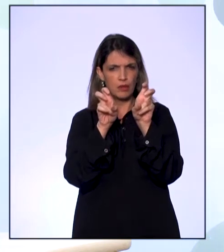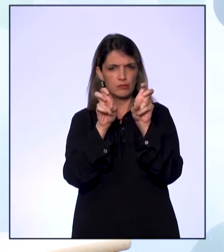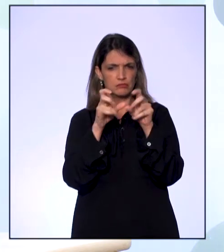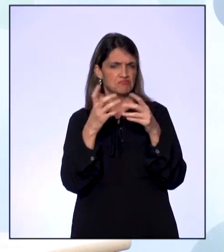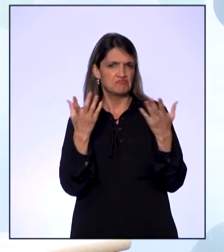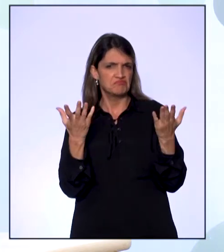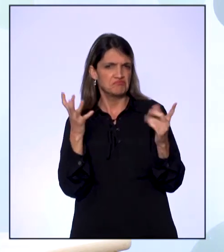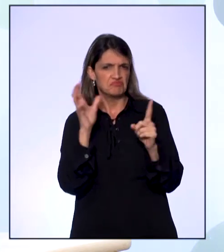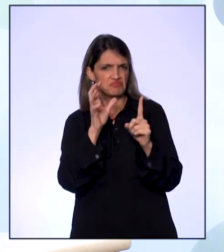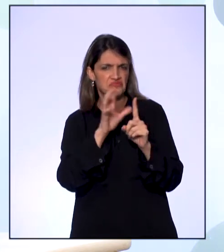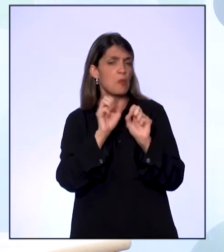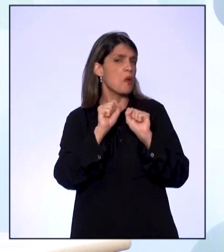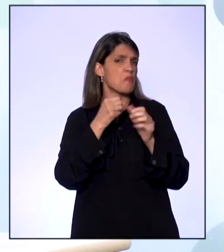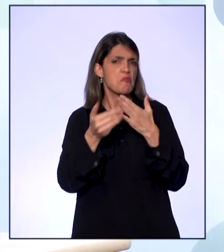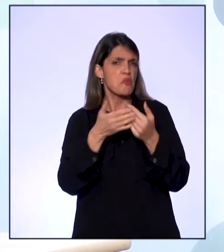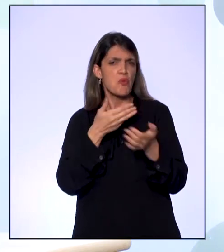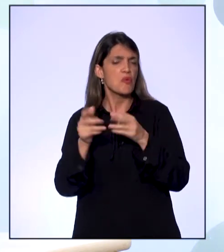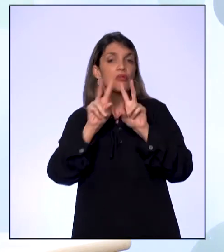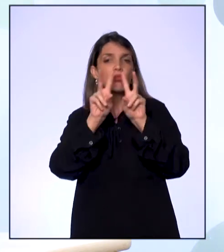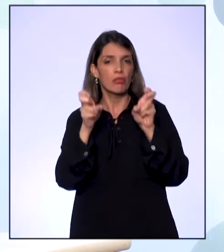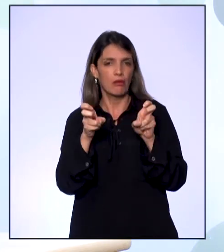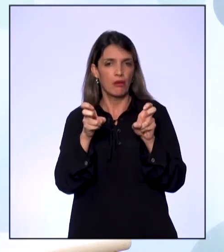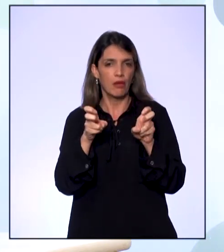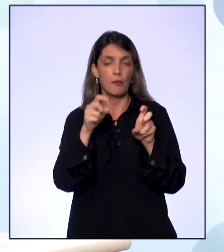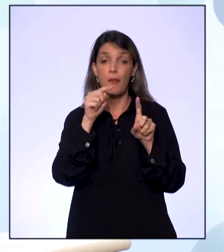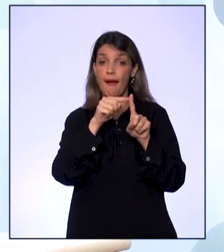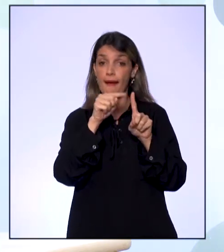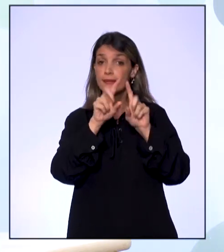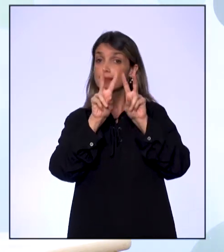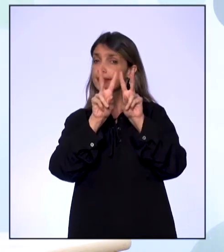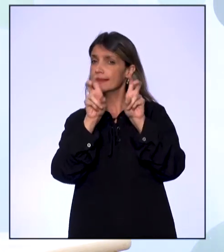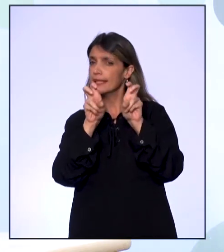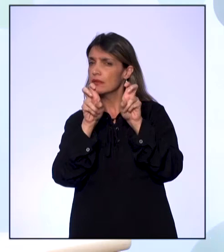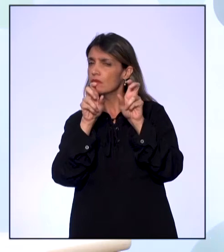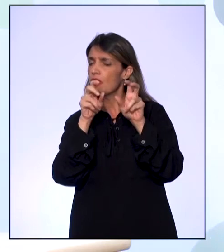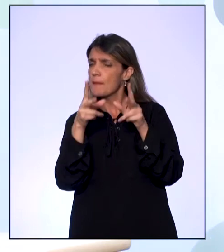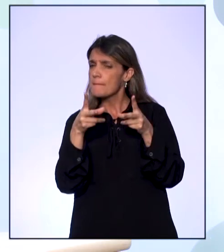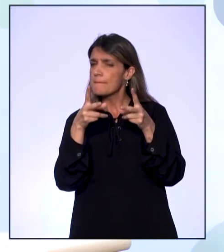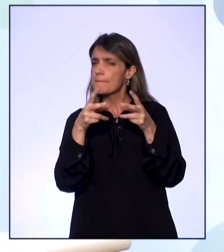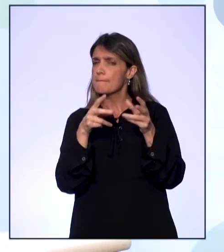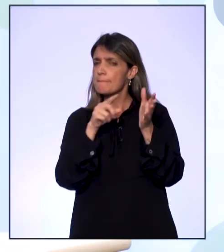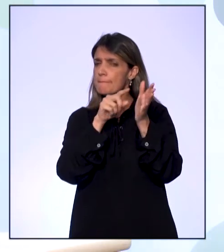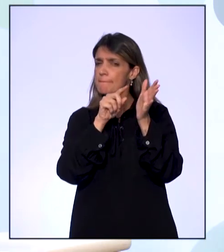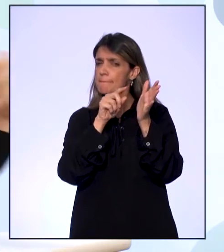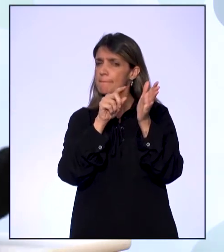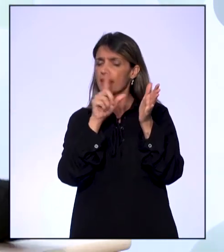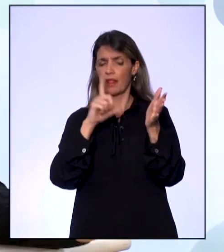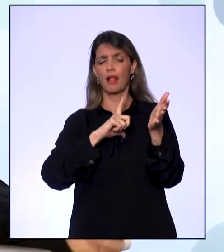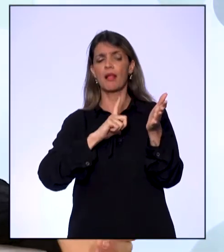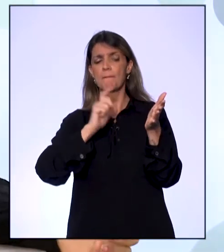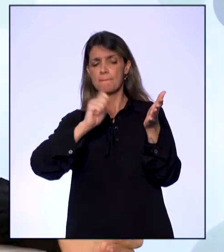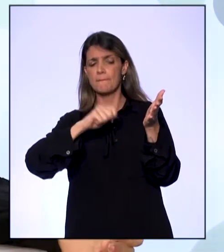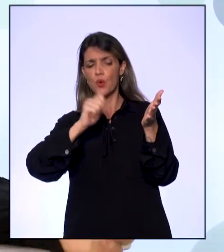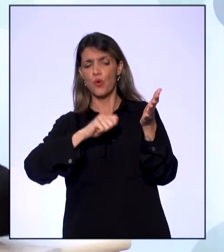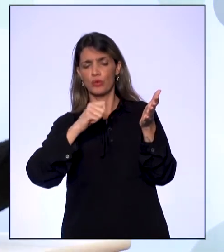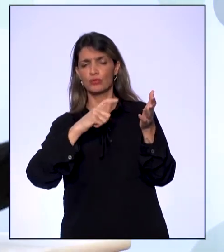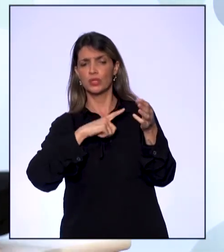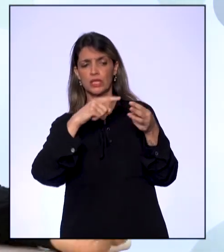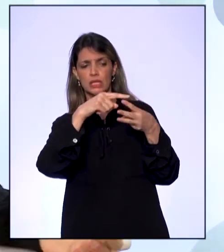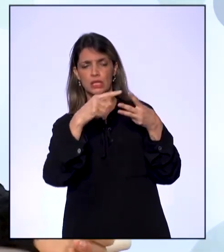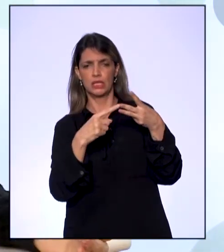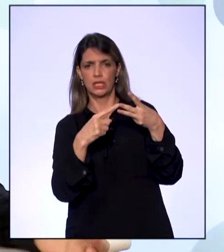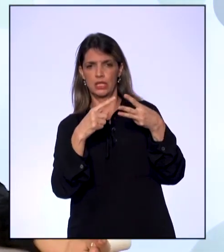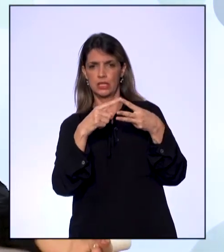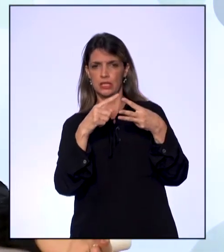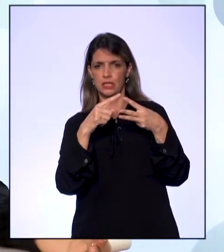mas pode ser qualquer outro tema. E em cima desse tema, você vai verificar se existe a possibilidade de ter um dos 3 posicionamentos, né, que é